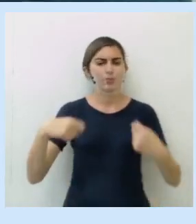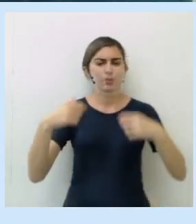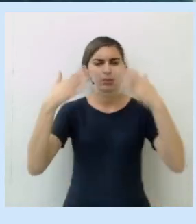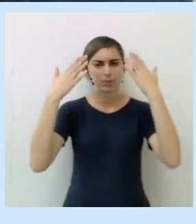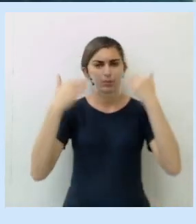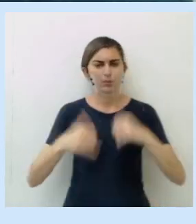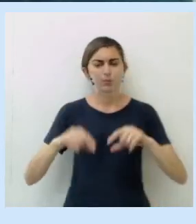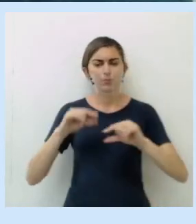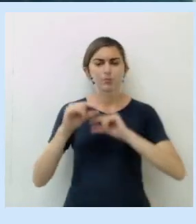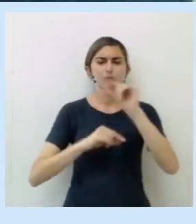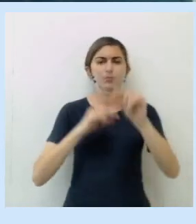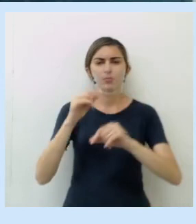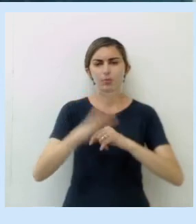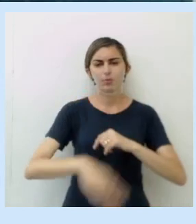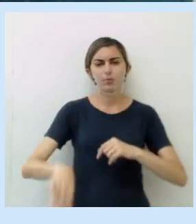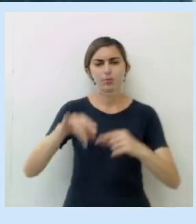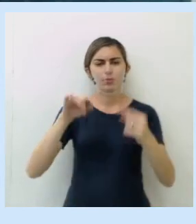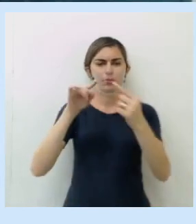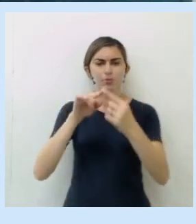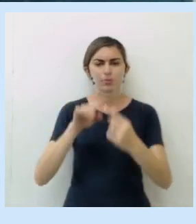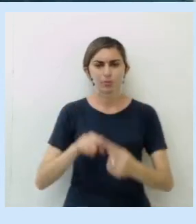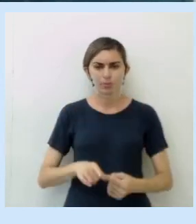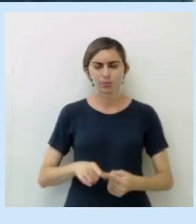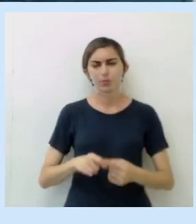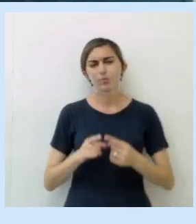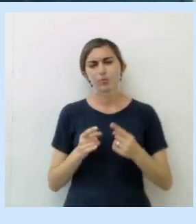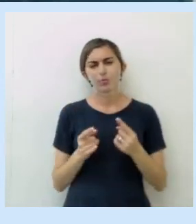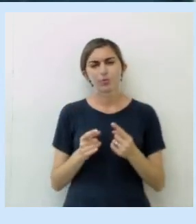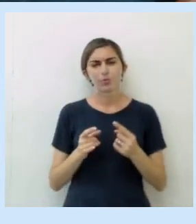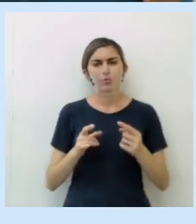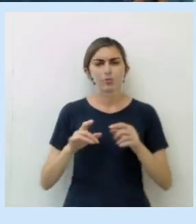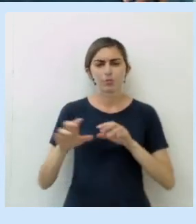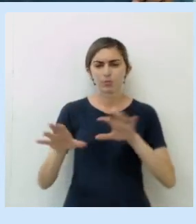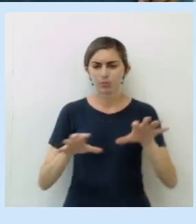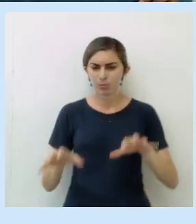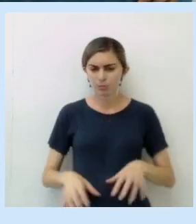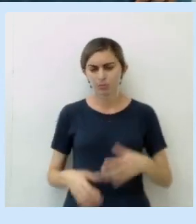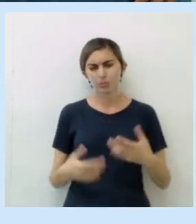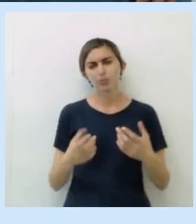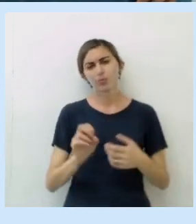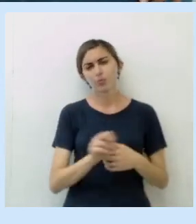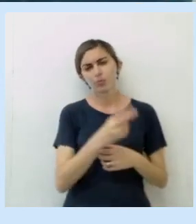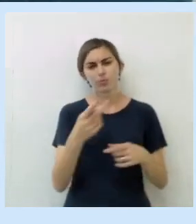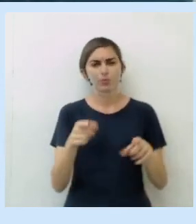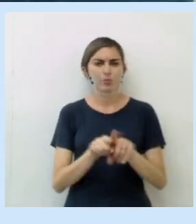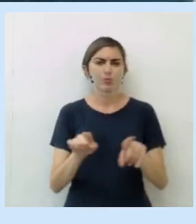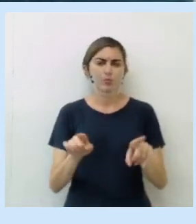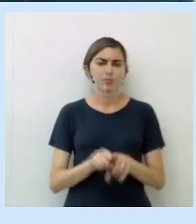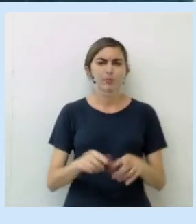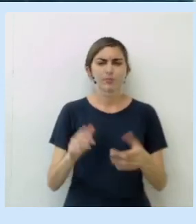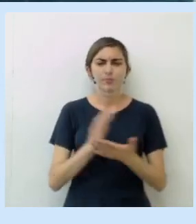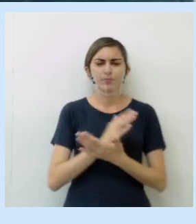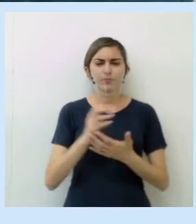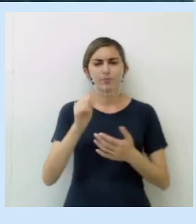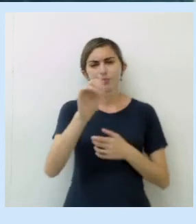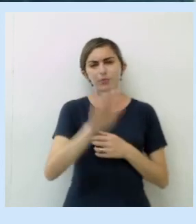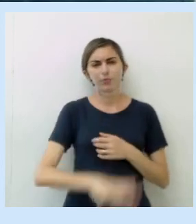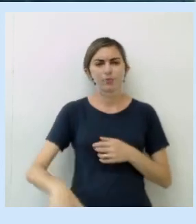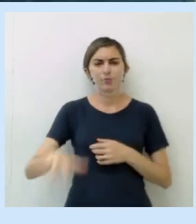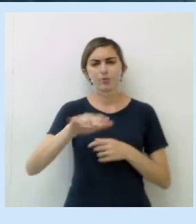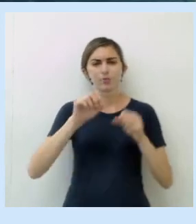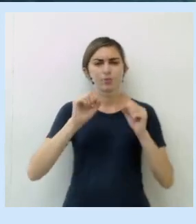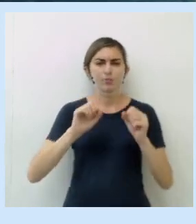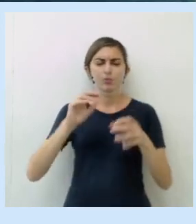um pouco dessa questão relacionada a sensoriamento remoto, ou também algumas áreas que podem estar